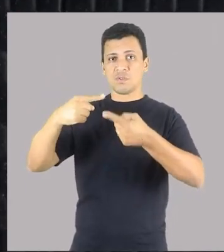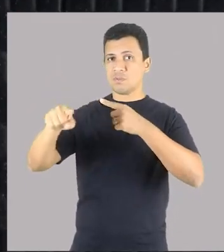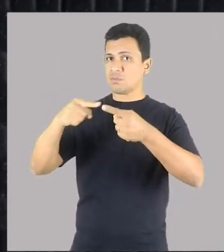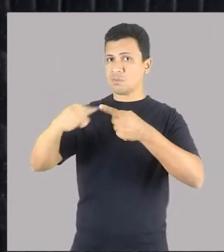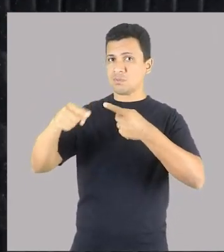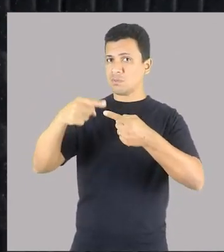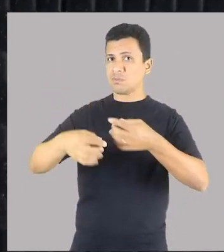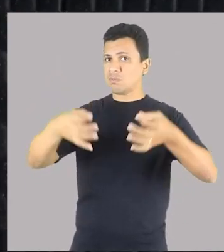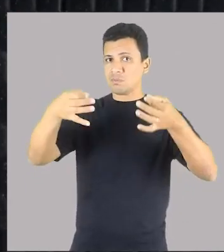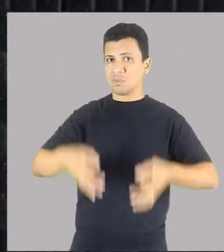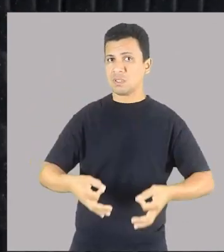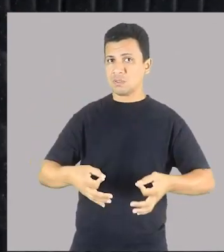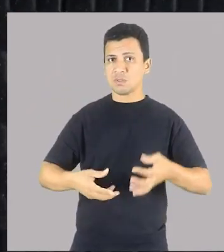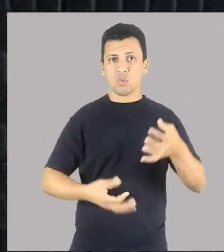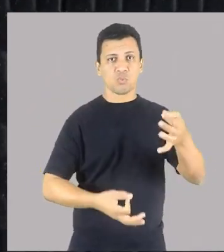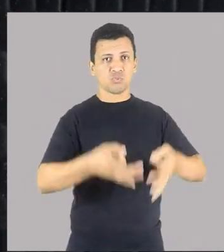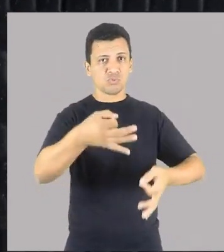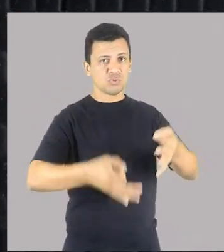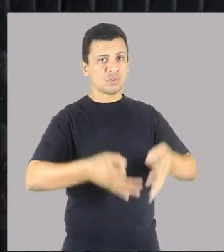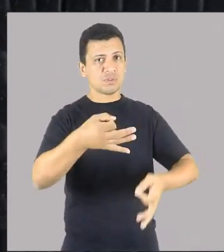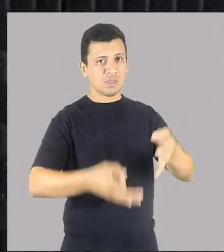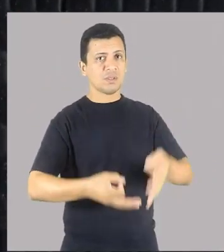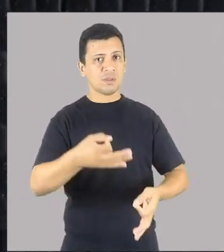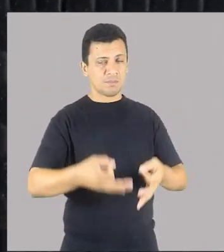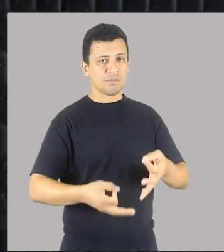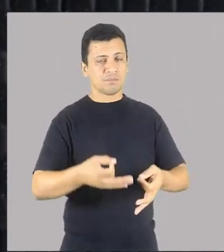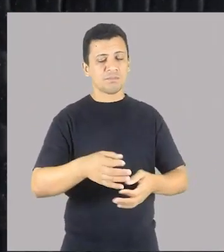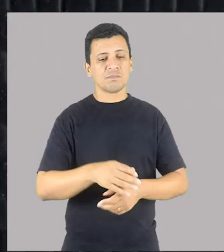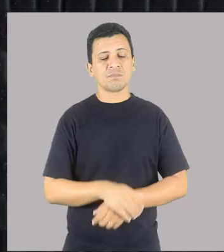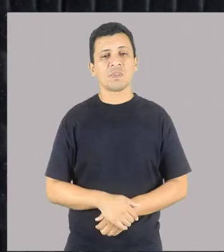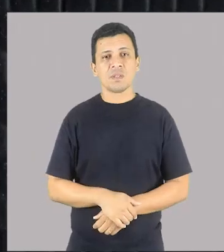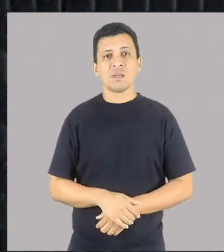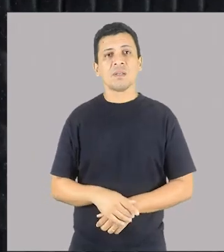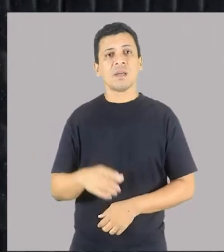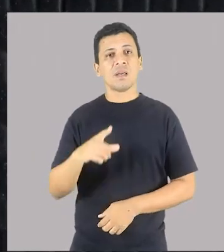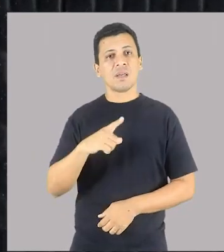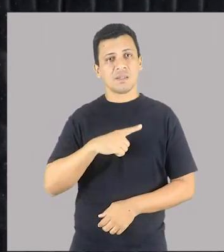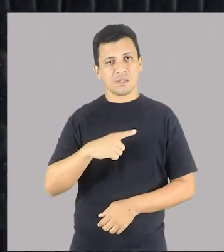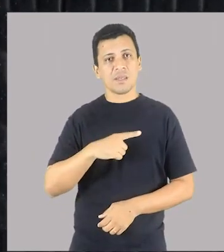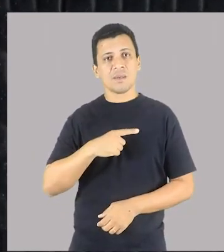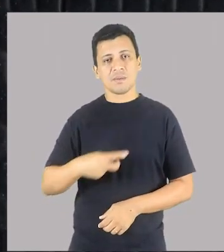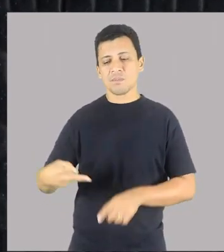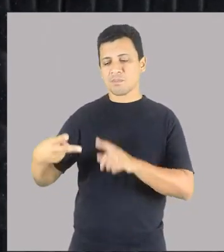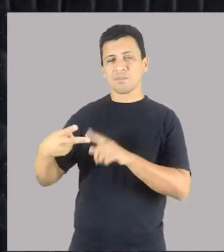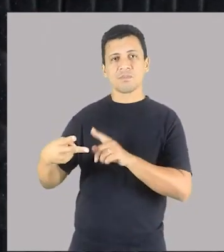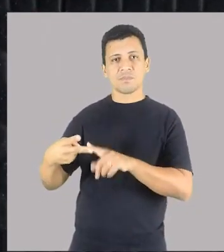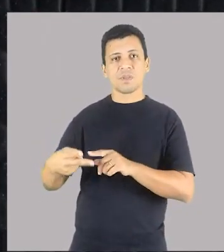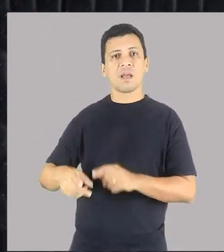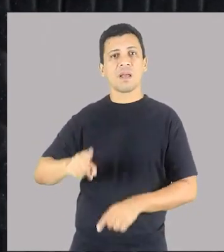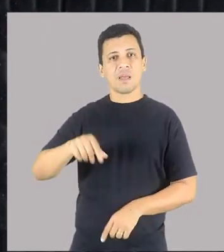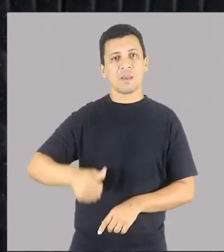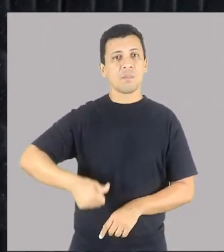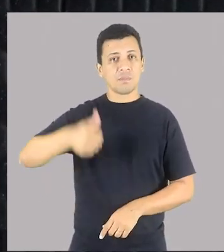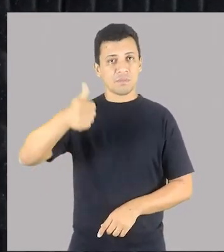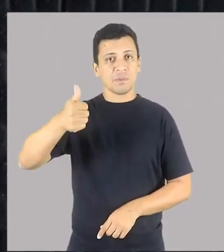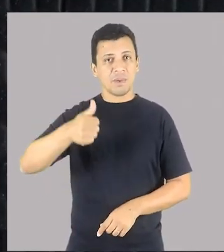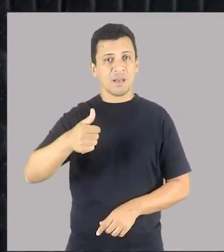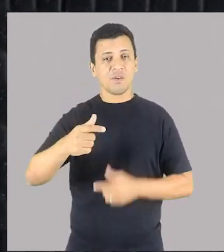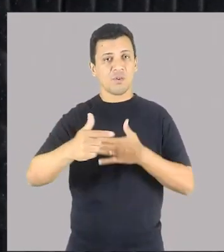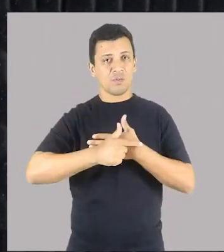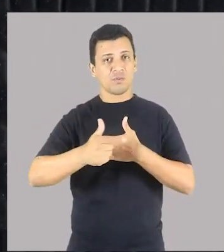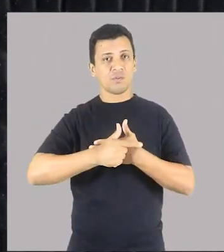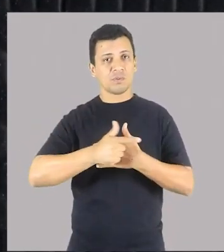decisões judiciais, mas sim o executivo e o judiciário. Portanto, é fonte primária para a função administrativa.